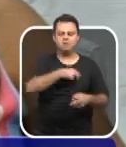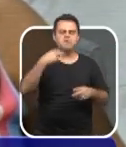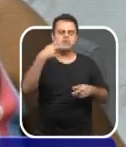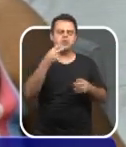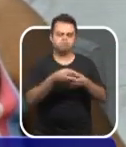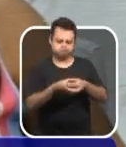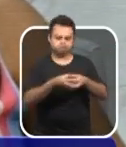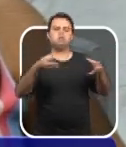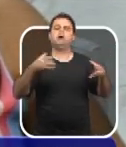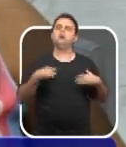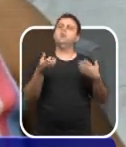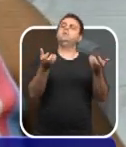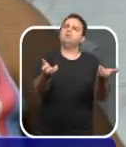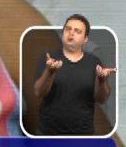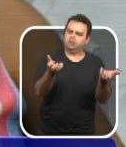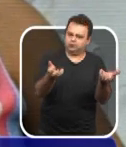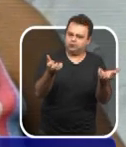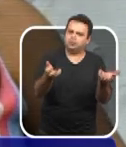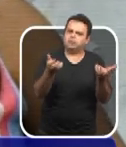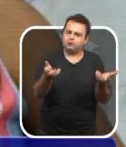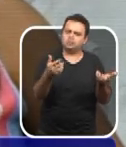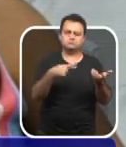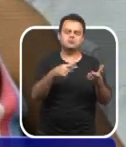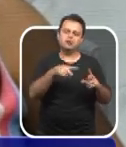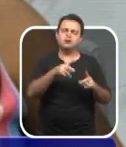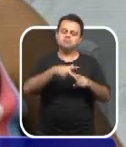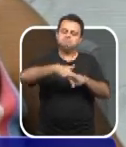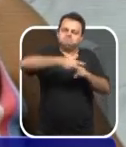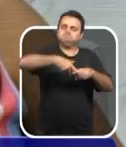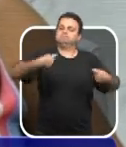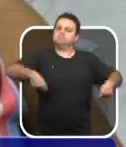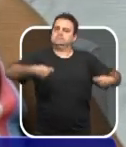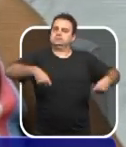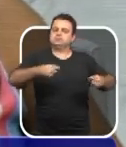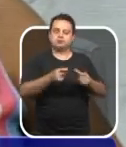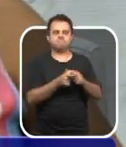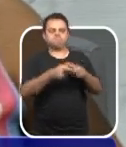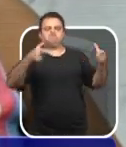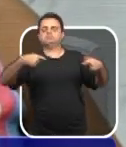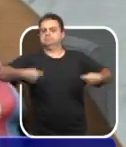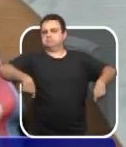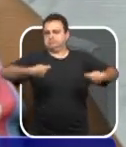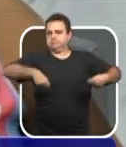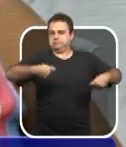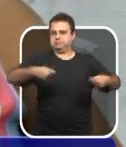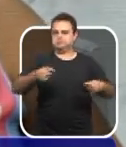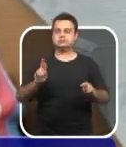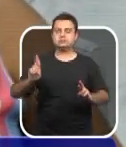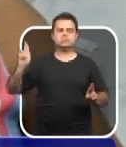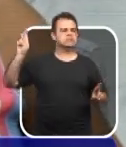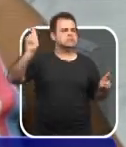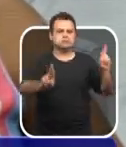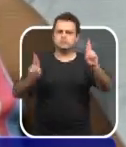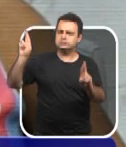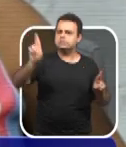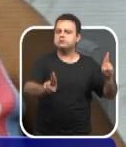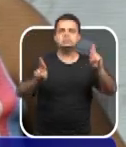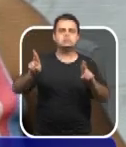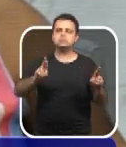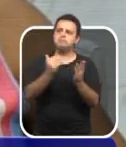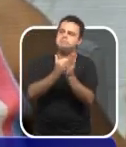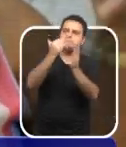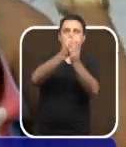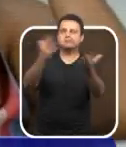por Rio Preto. E é esse momento, a gente tinha que fazer esse ajuste. A cidade precisa de representantes. E eu achei